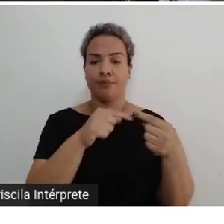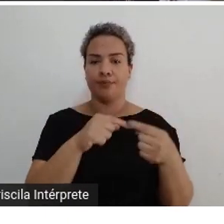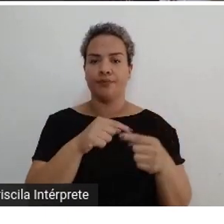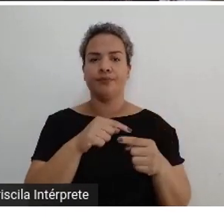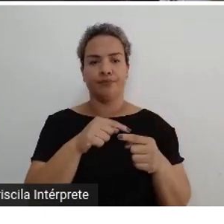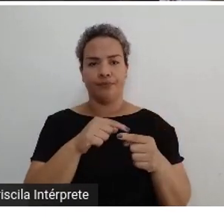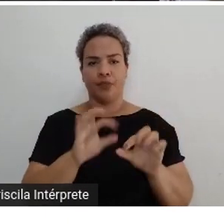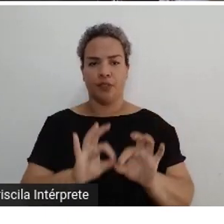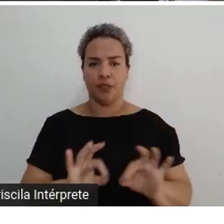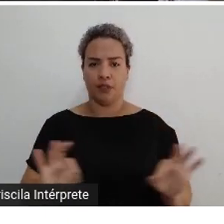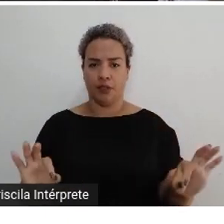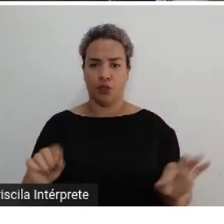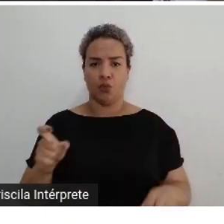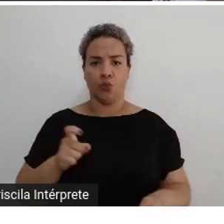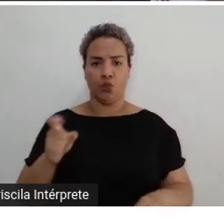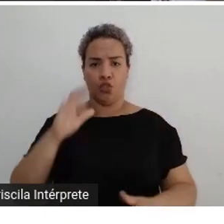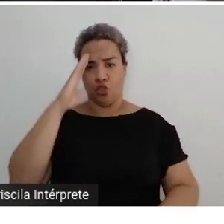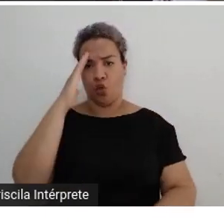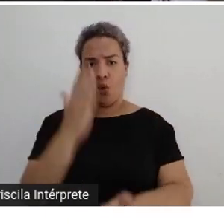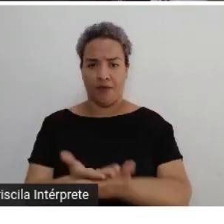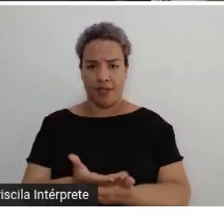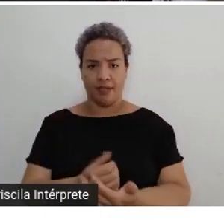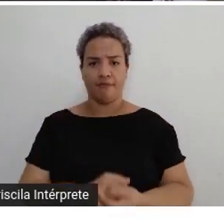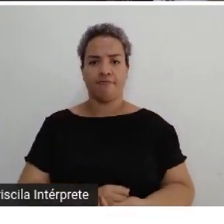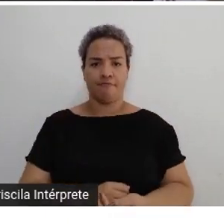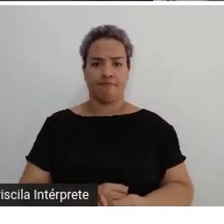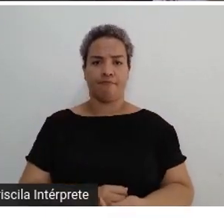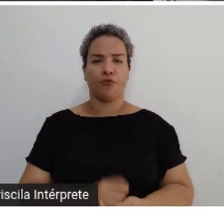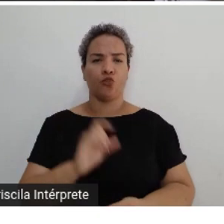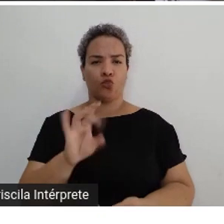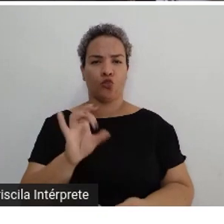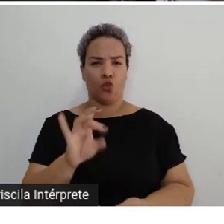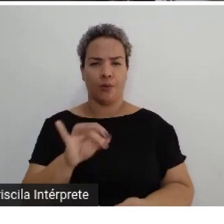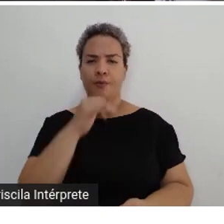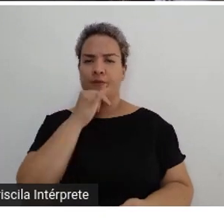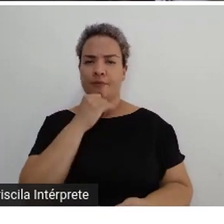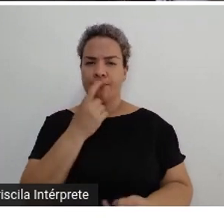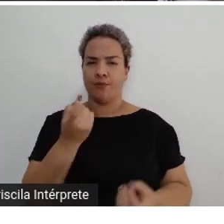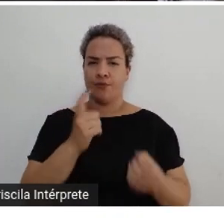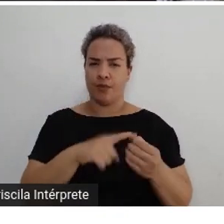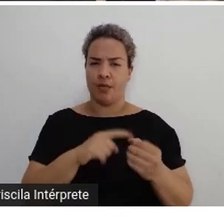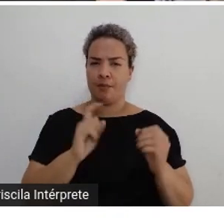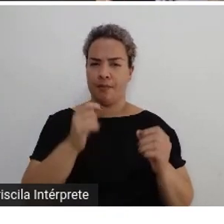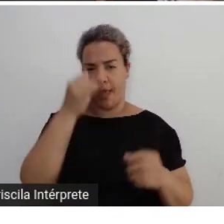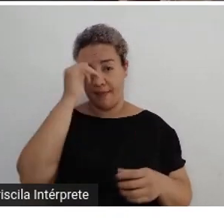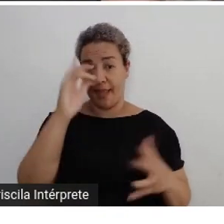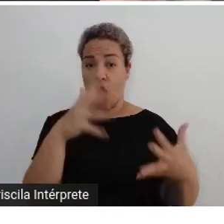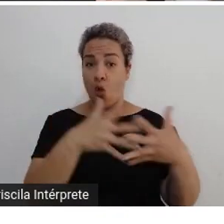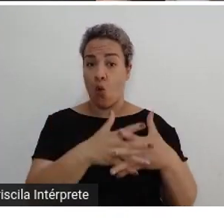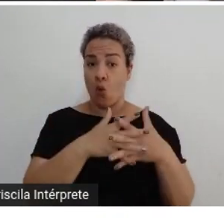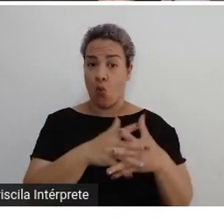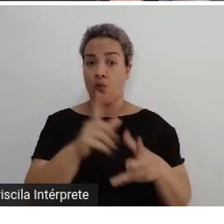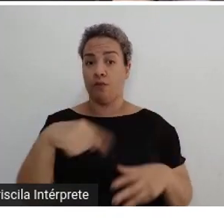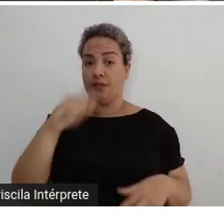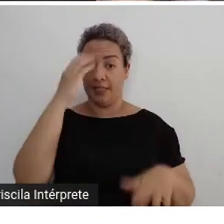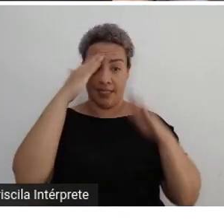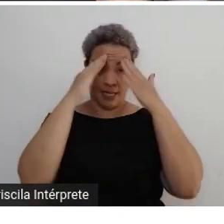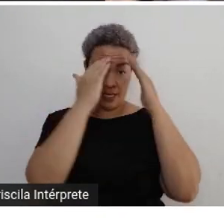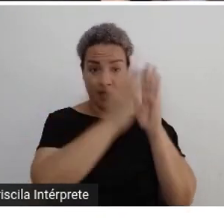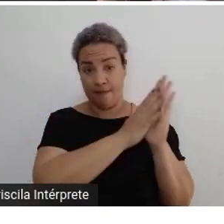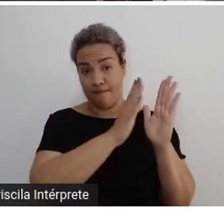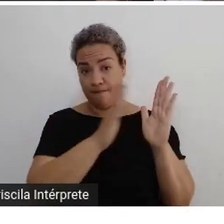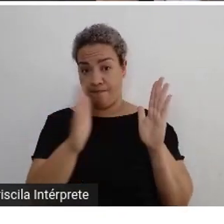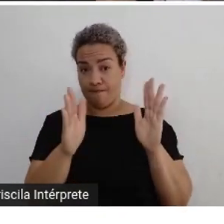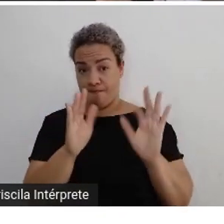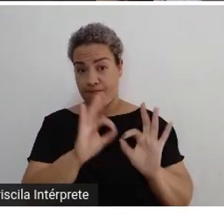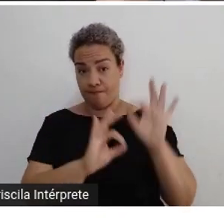de confiança. Deixa eu voltar um passinho aqui, só para não ter aí confusão, para a gente entender como chegar nesses